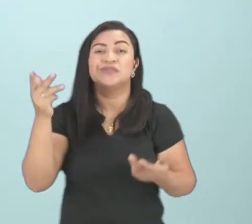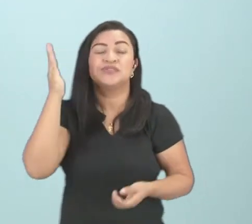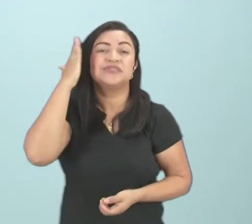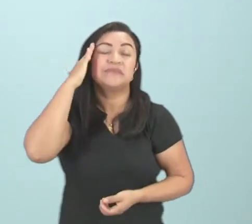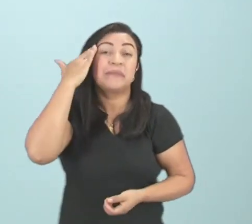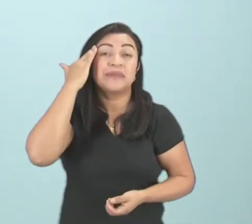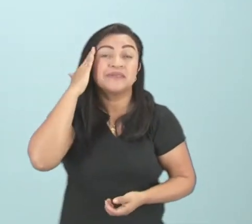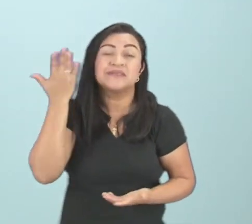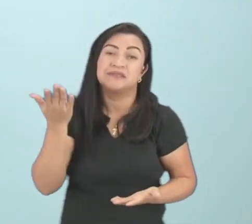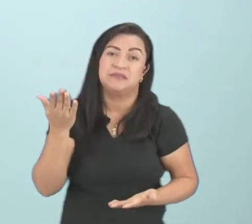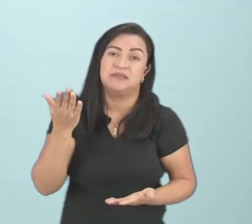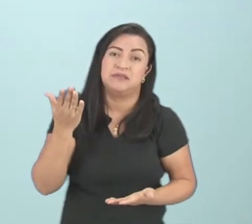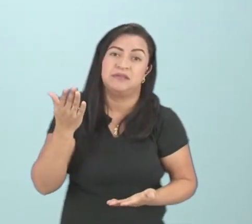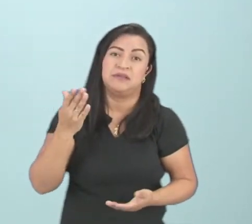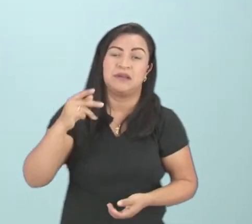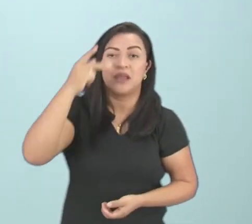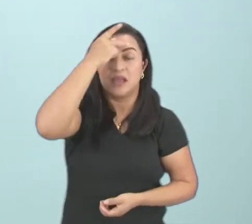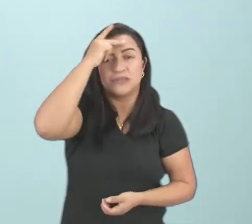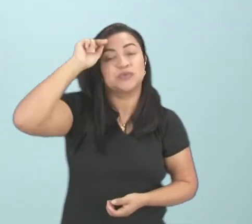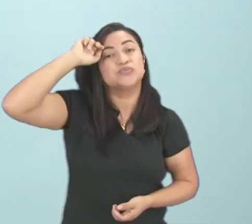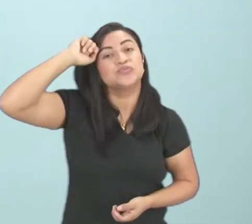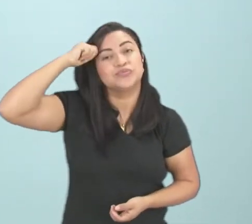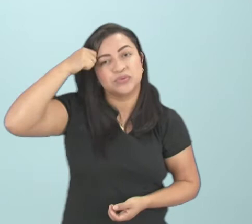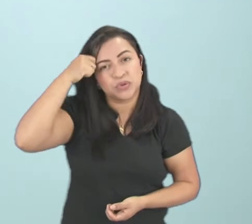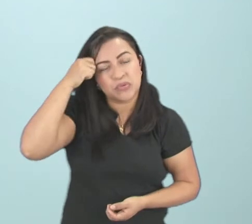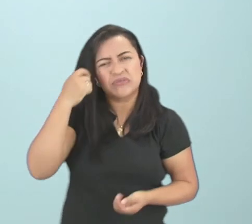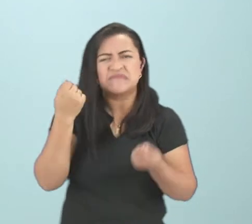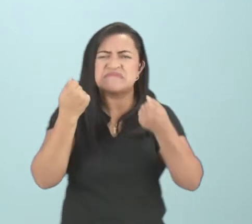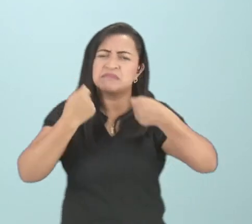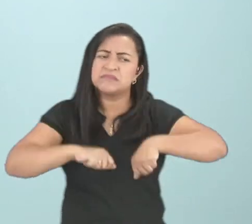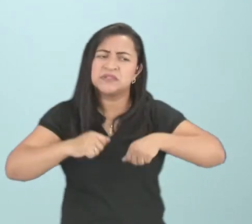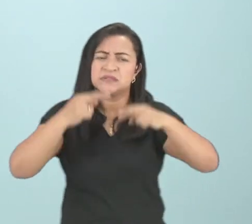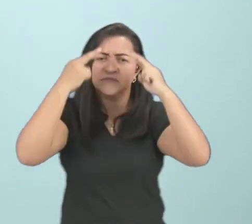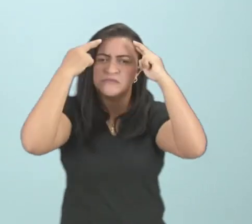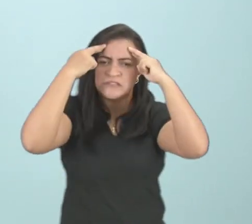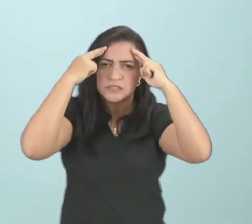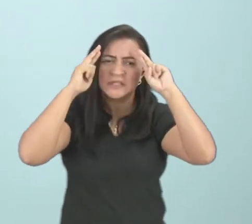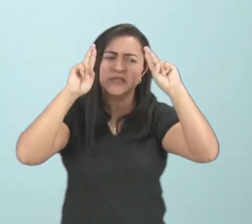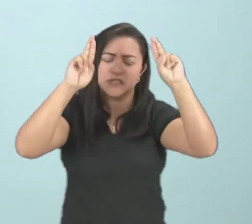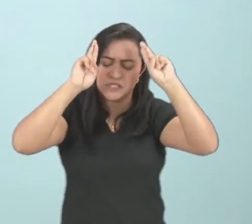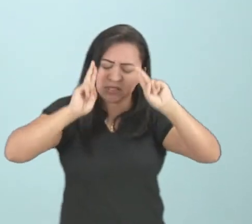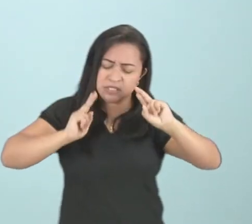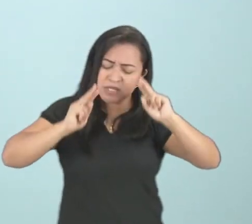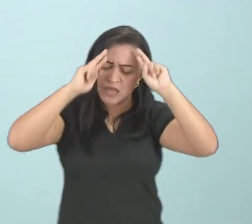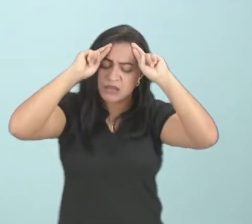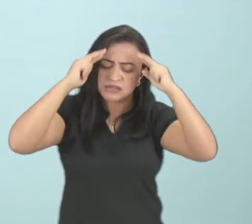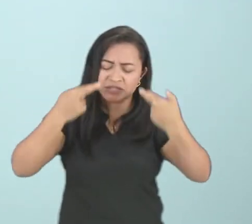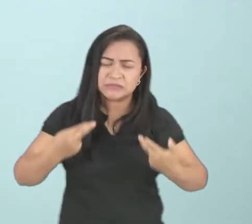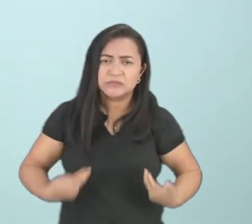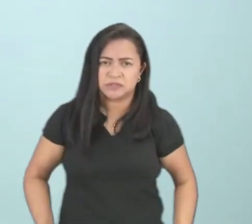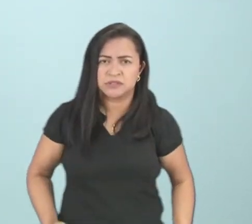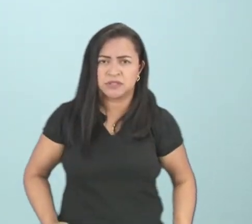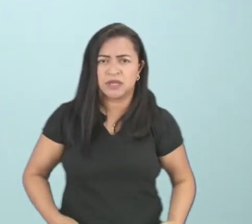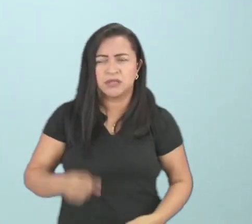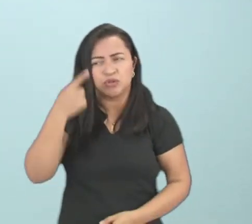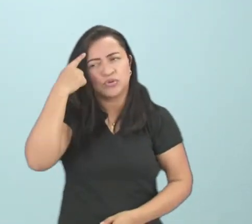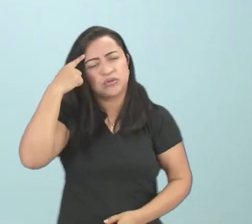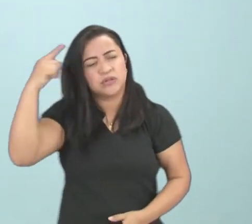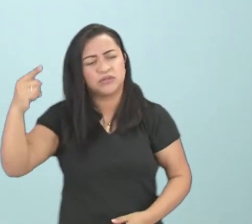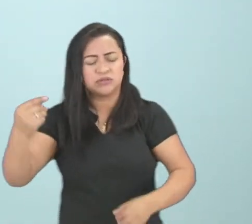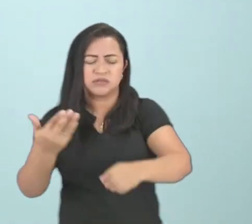elas têm que ser respeitadas na forma de ser humano, das suas inteligências, das suas capacidades